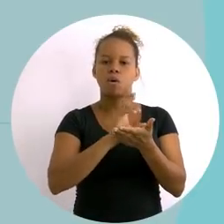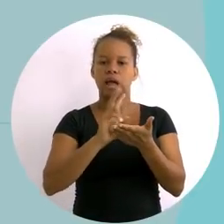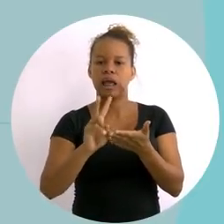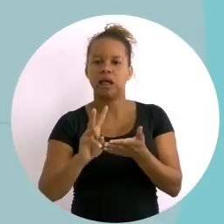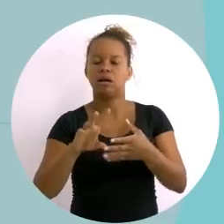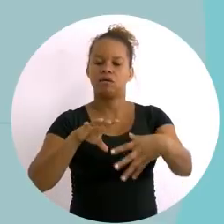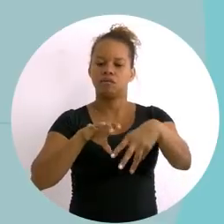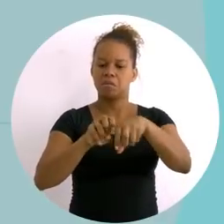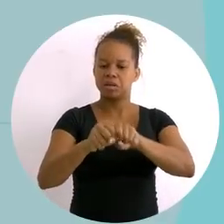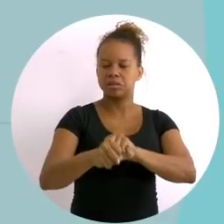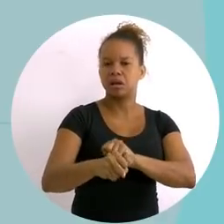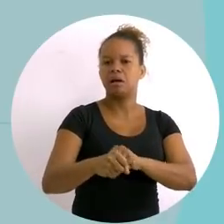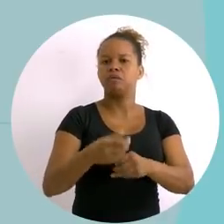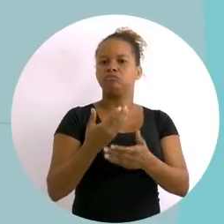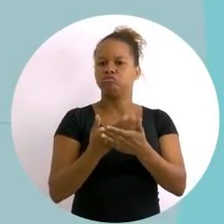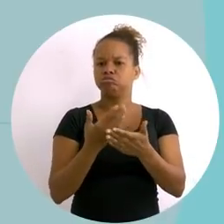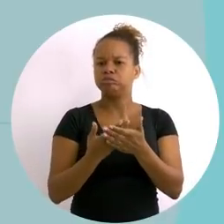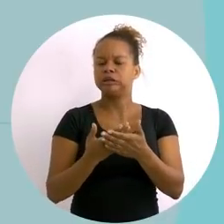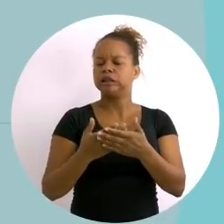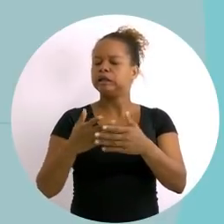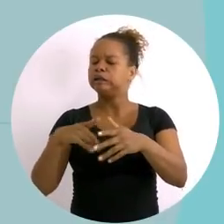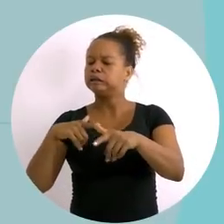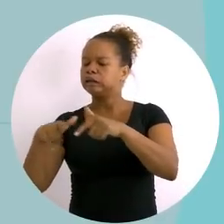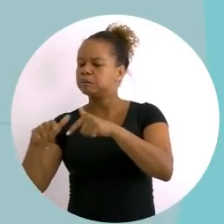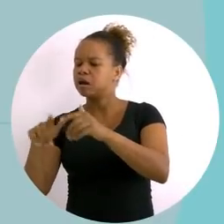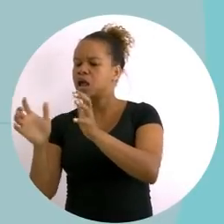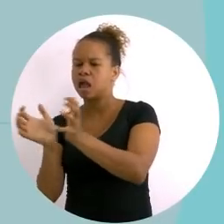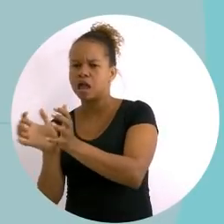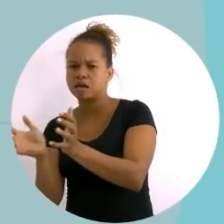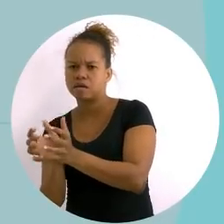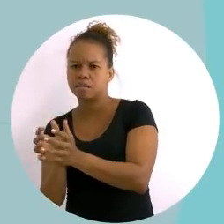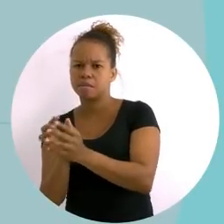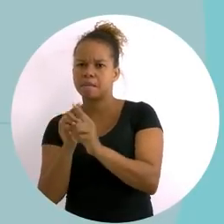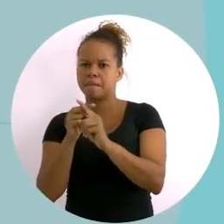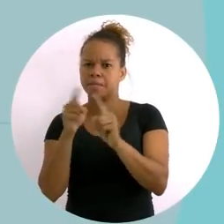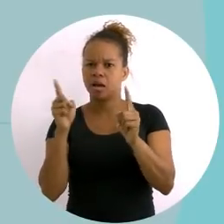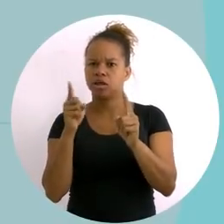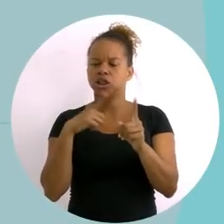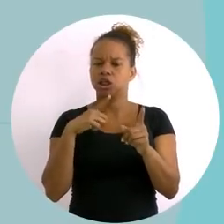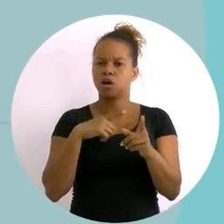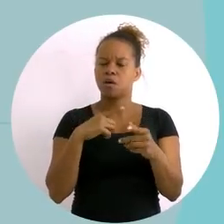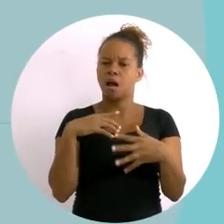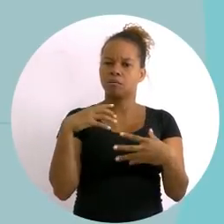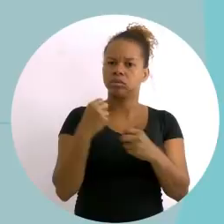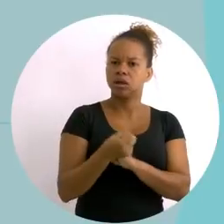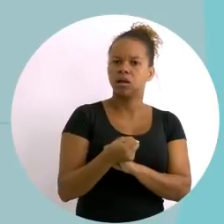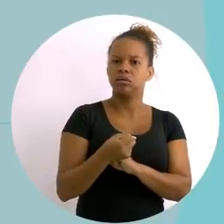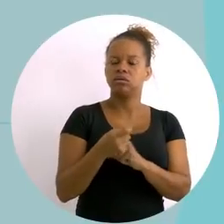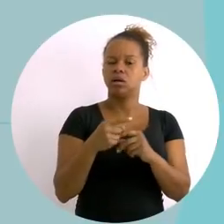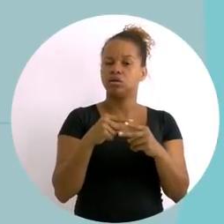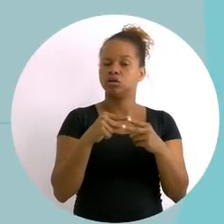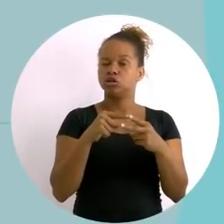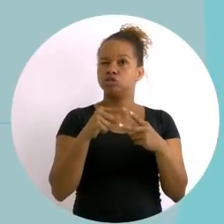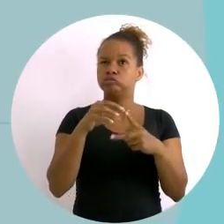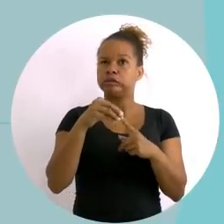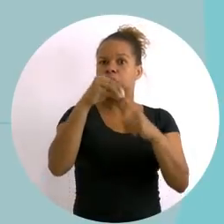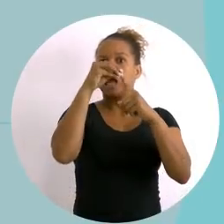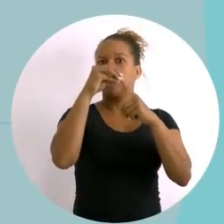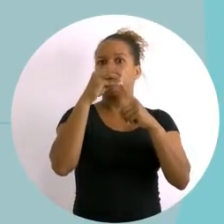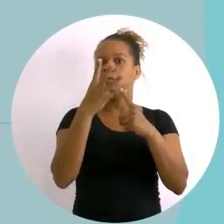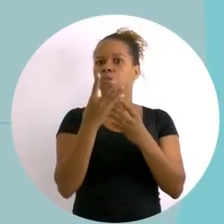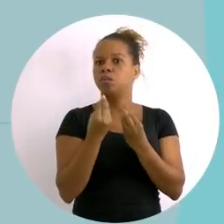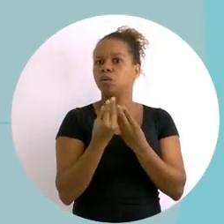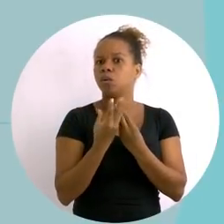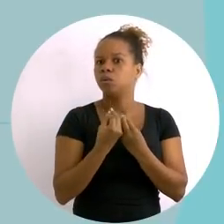formação acadêmica, capacidade de trabalhar em equipe, mas tem uma habilidade que tem se destacado muito